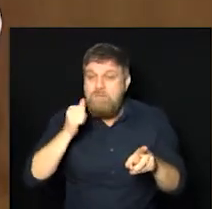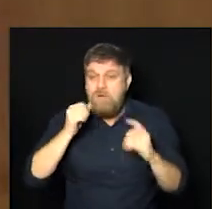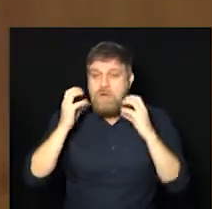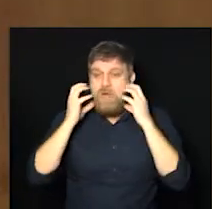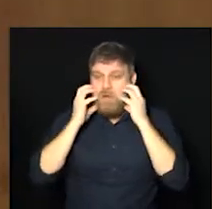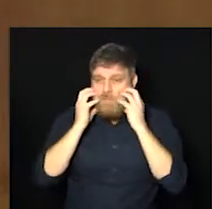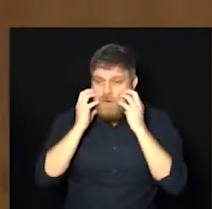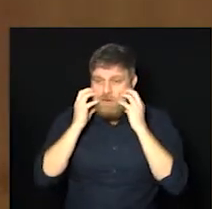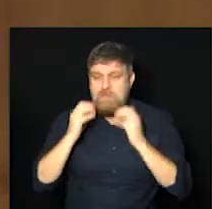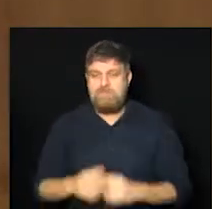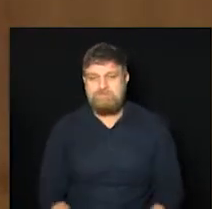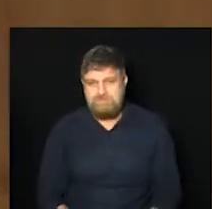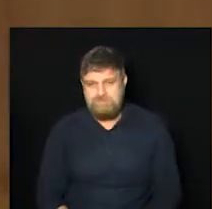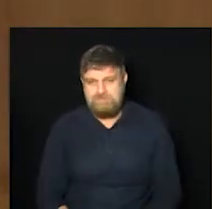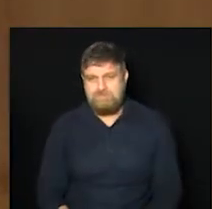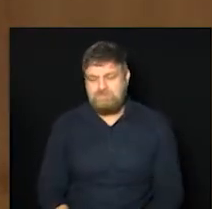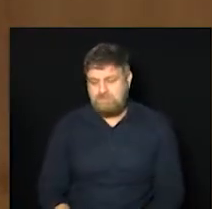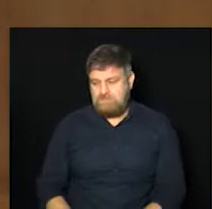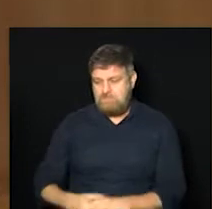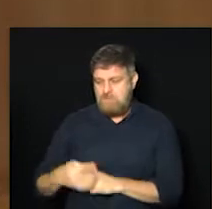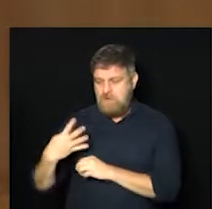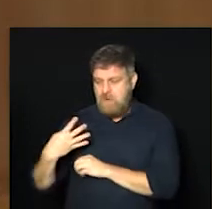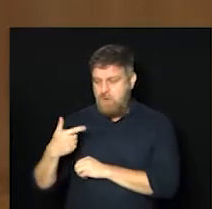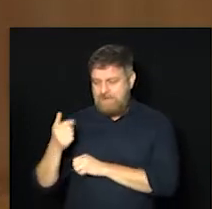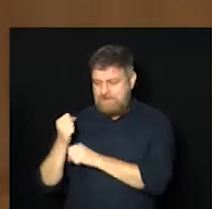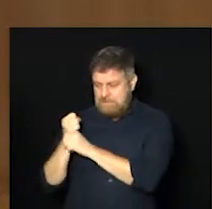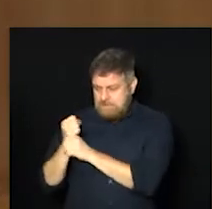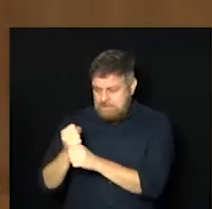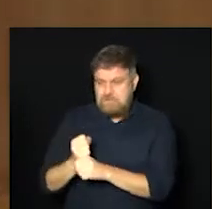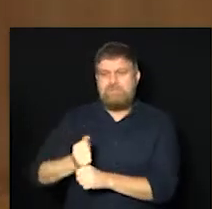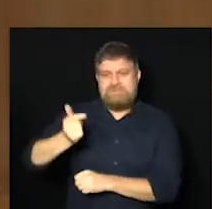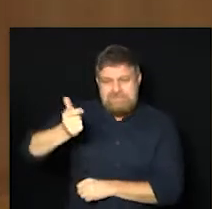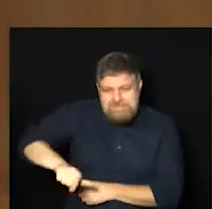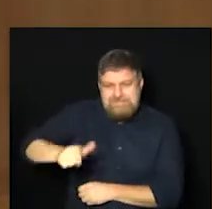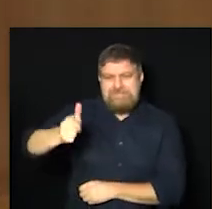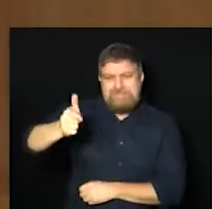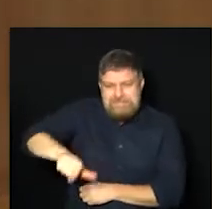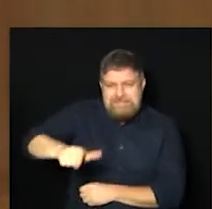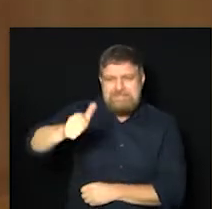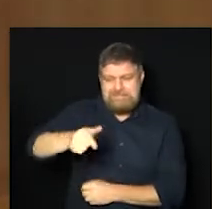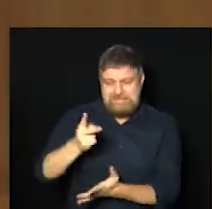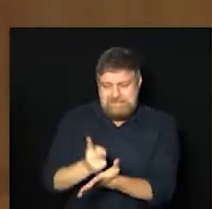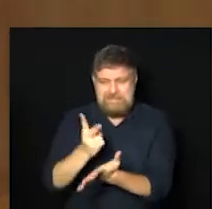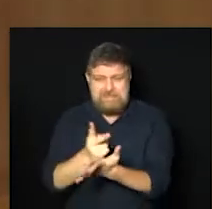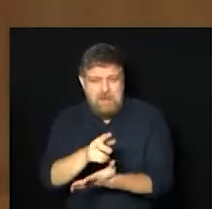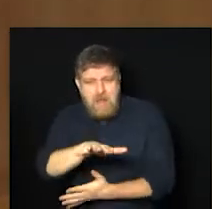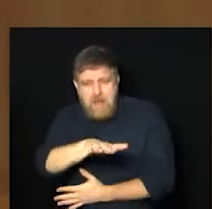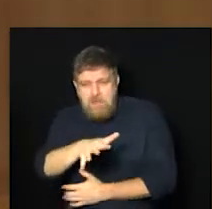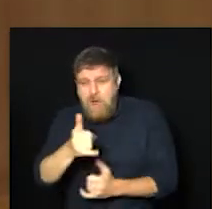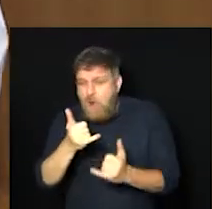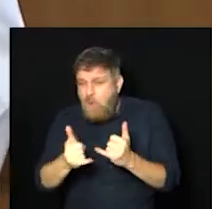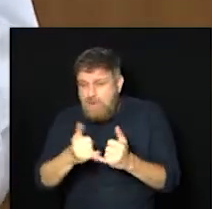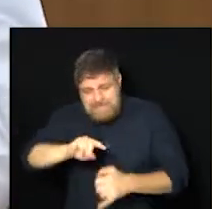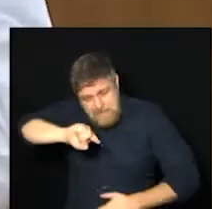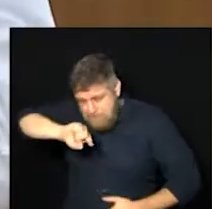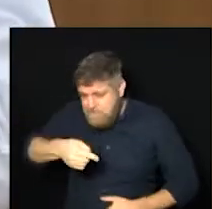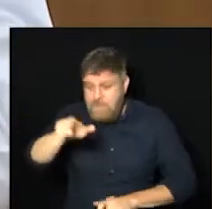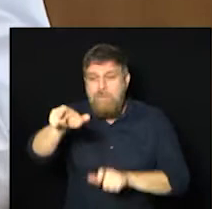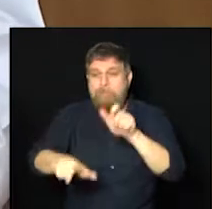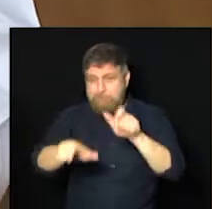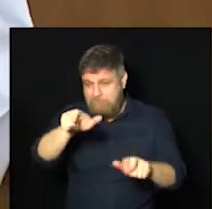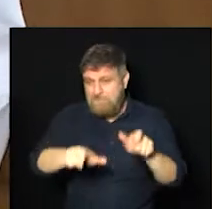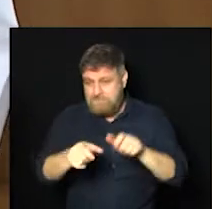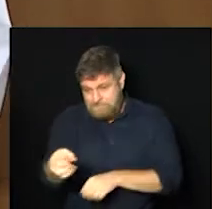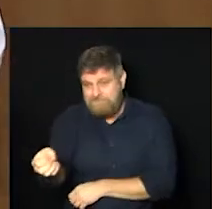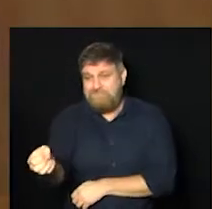Isso tem, ao longo desses 42 anos, tem se repetido entre 600 a 1.000 casos novos por ano. Tá